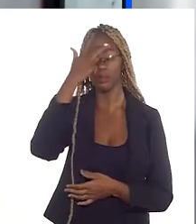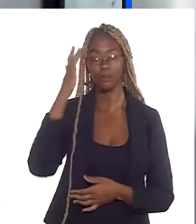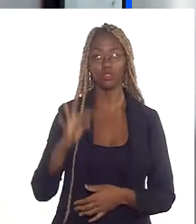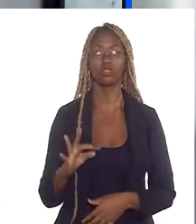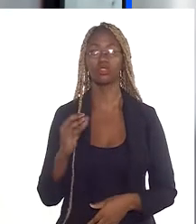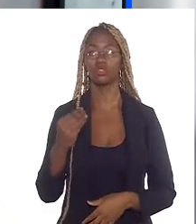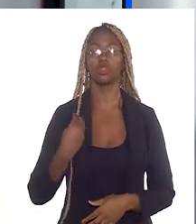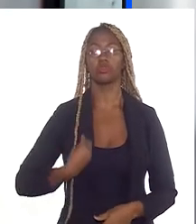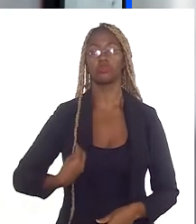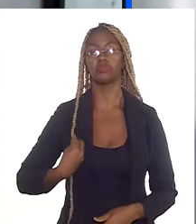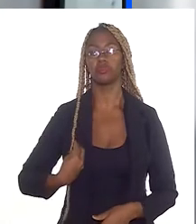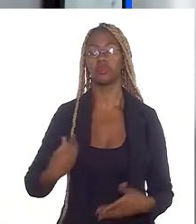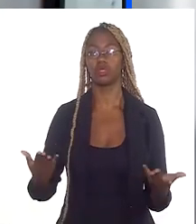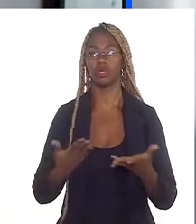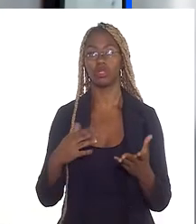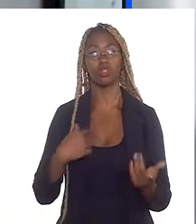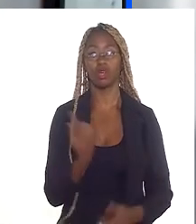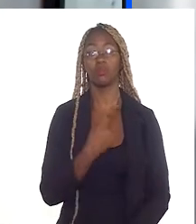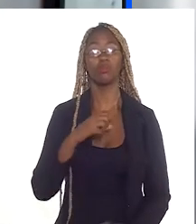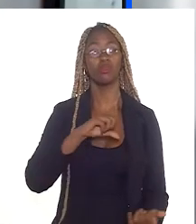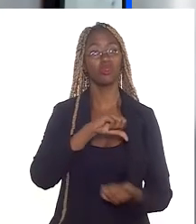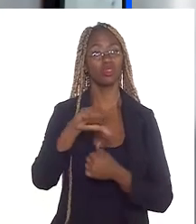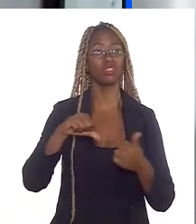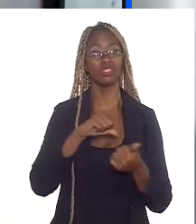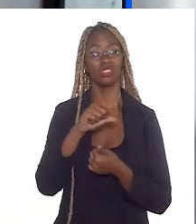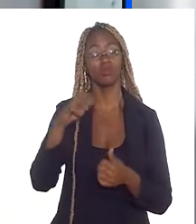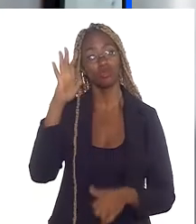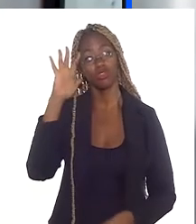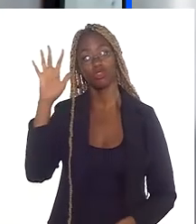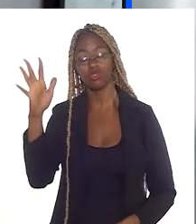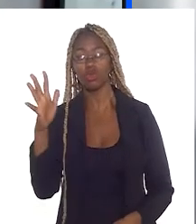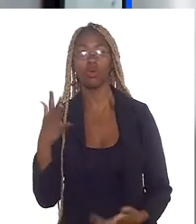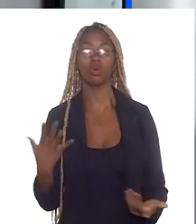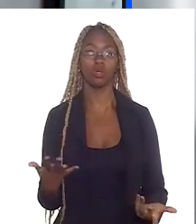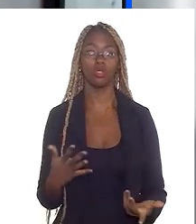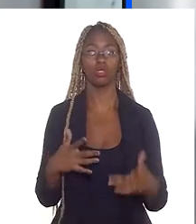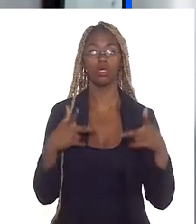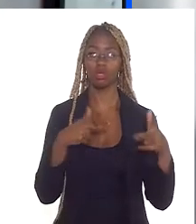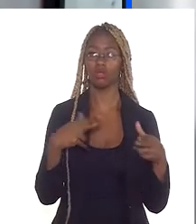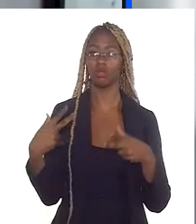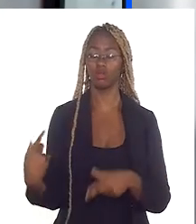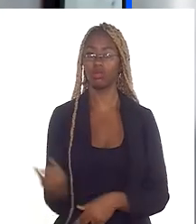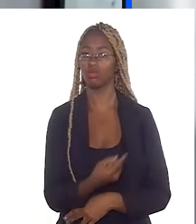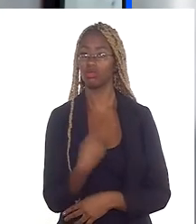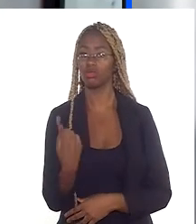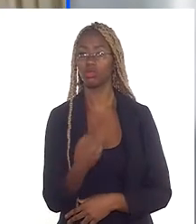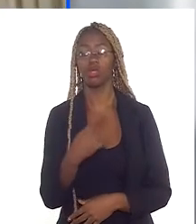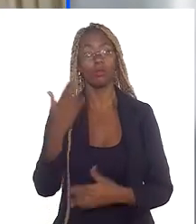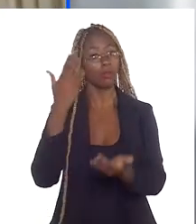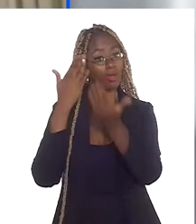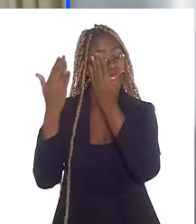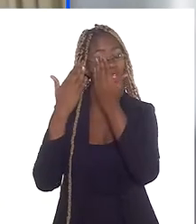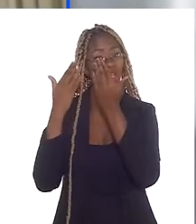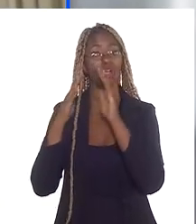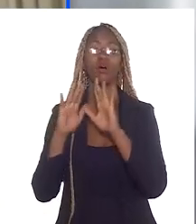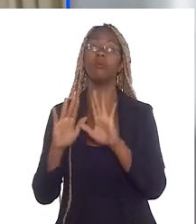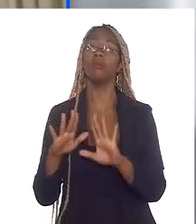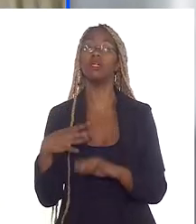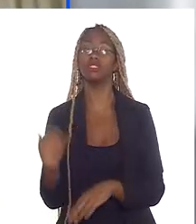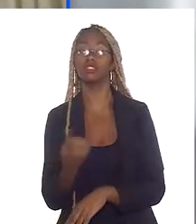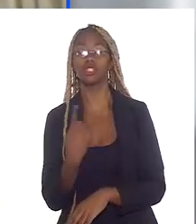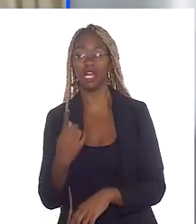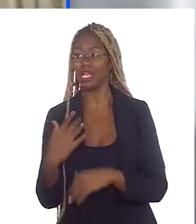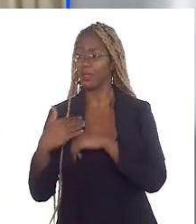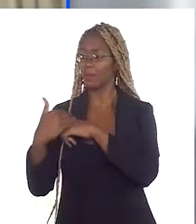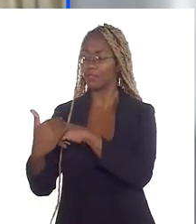as pessoas todas as pessoas estão vivendo que nós mudamos nossas expectativas mesmo que as pessoas como não é nós psicólogas que hoje estamos sendo